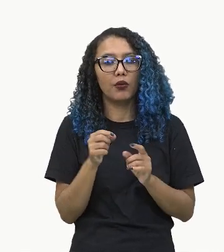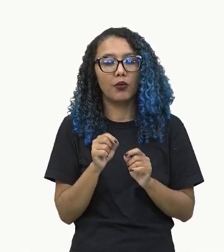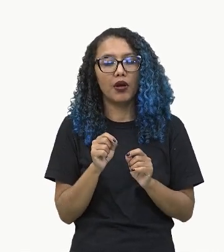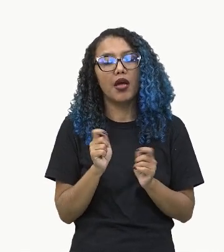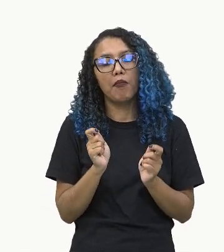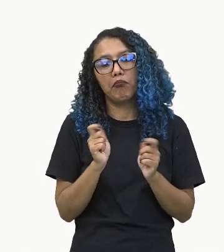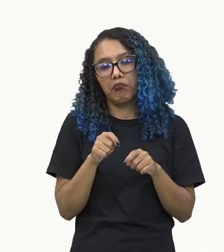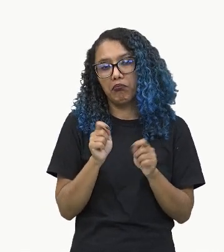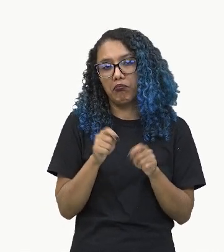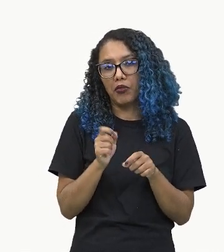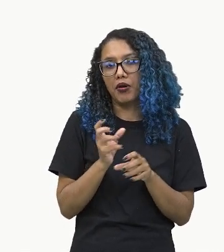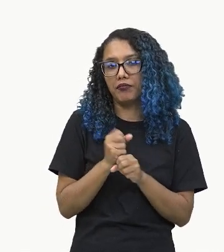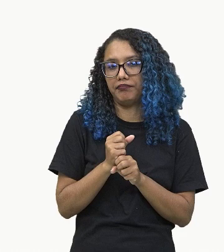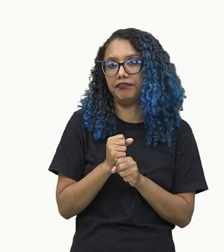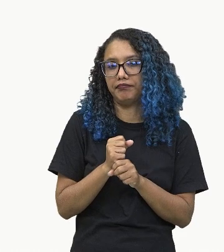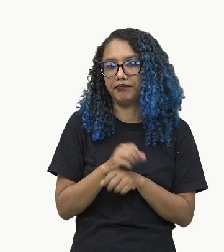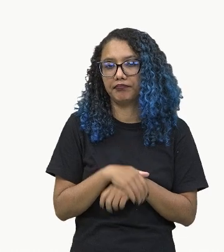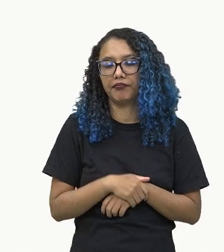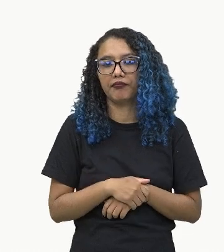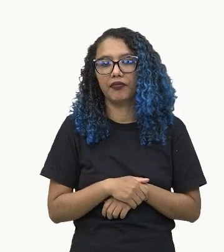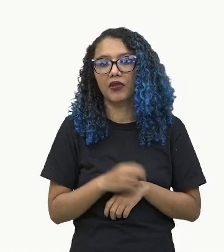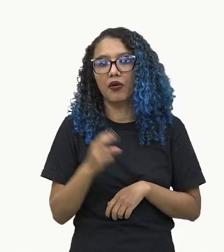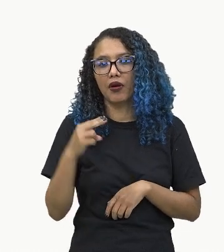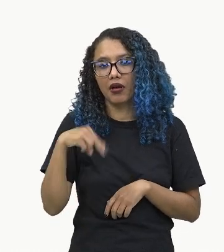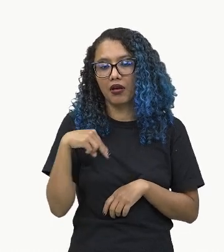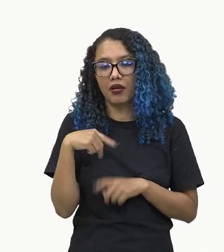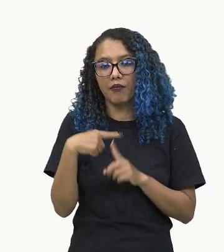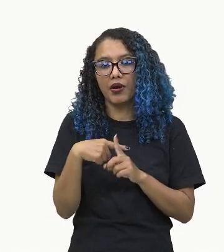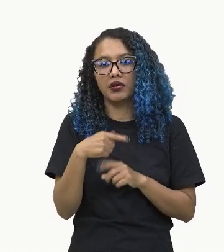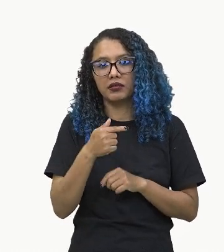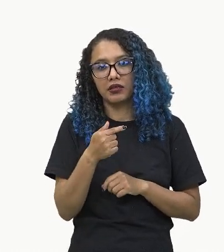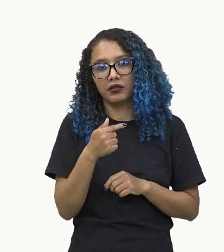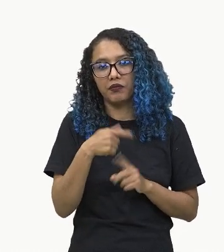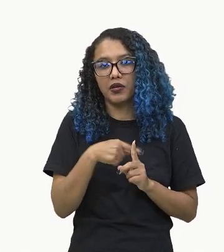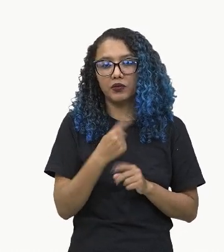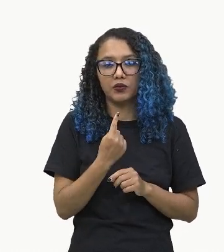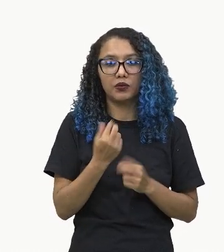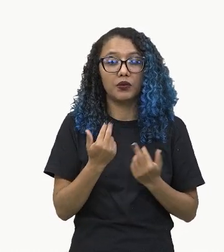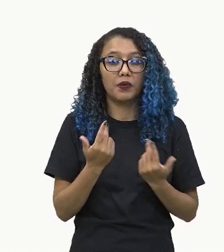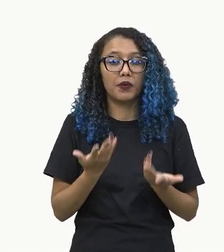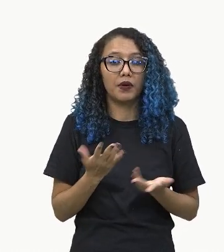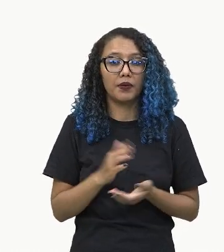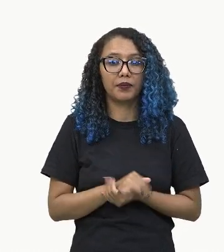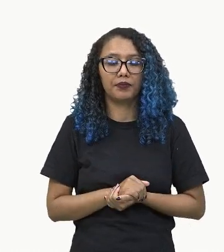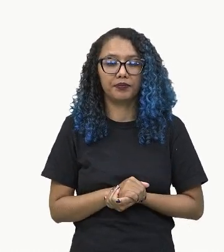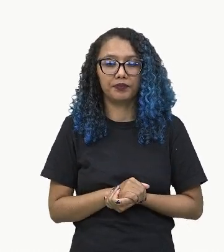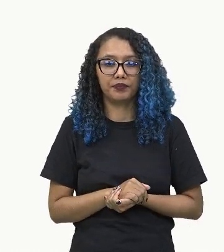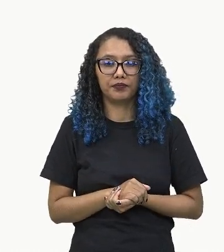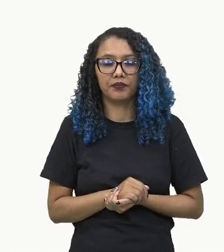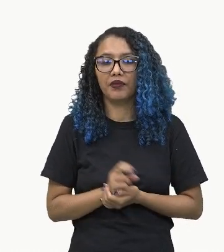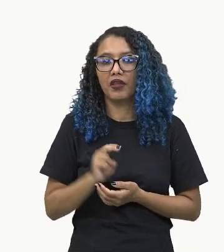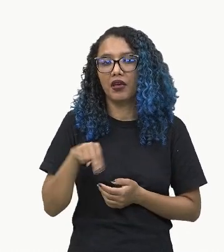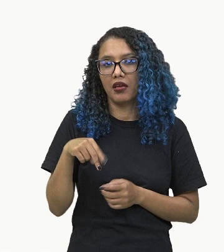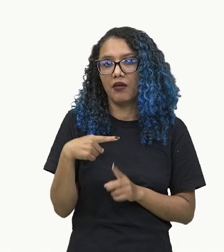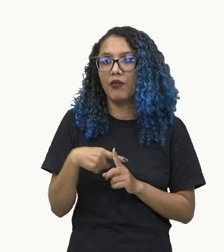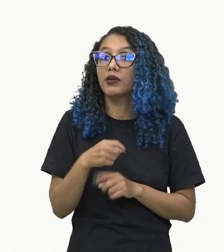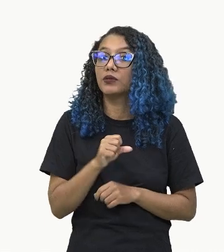posso fazer. Então, n mais 7 mais 1, n mais